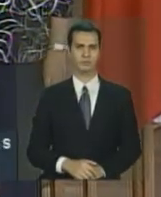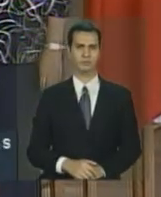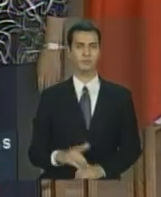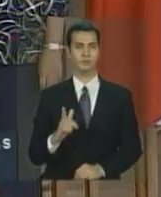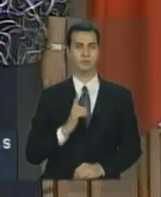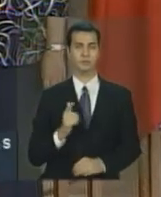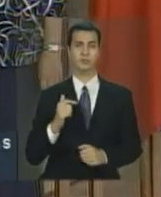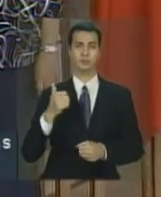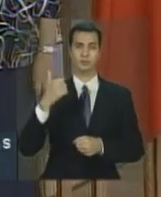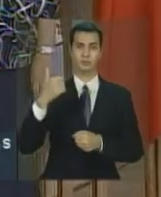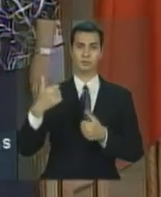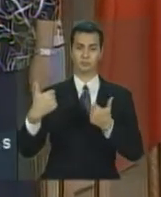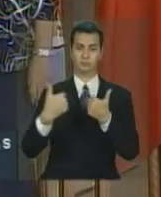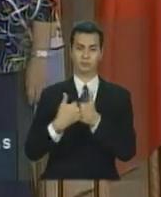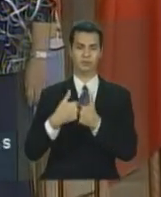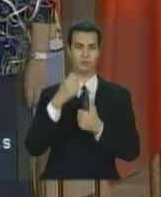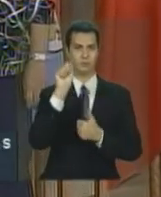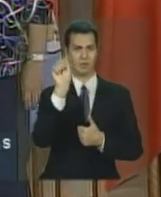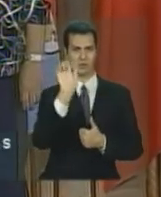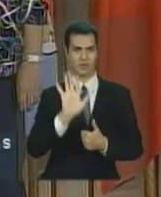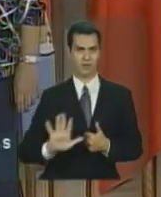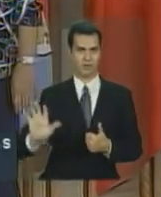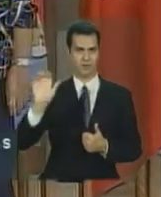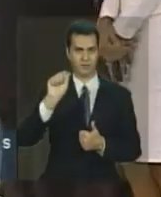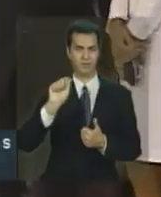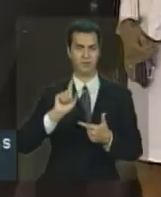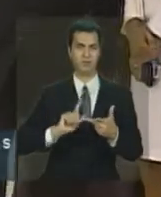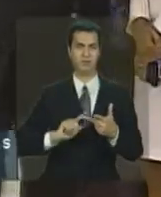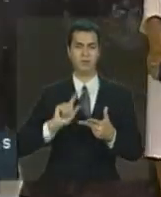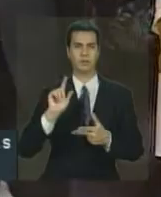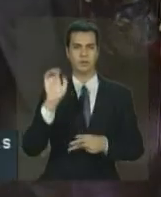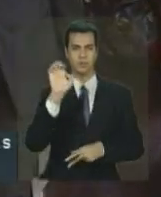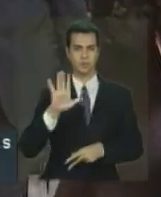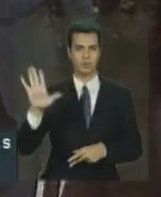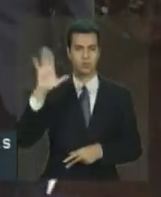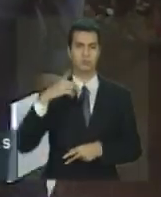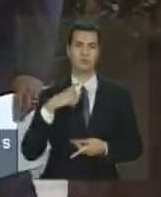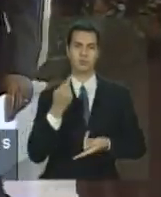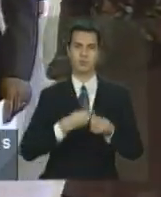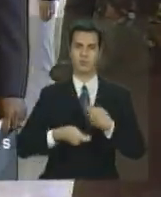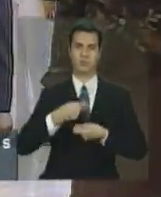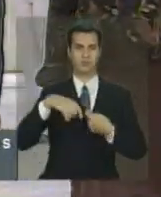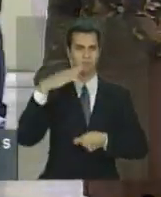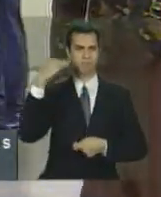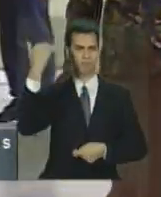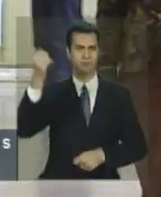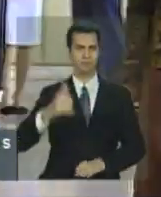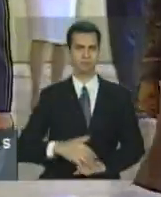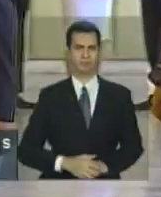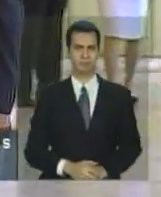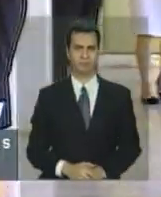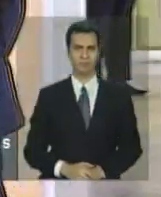a África e a Europa, possui um comércio de alto nível.